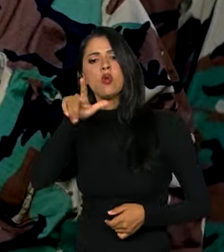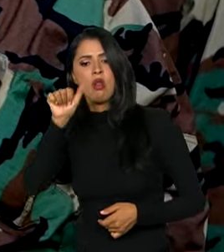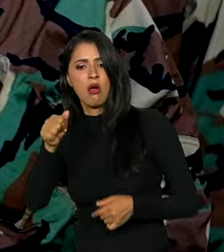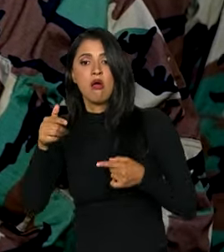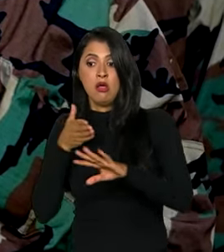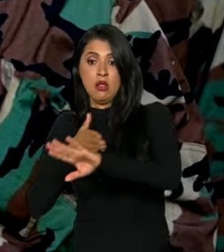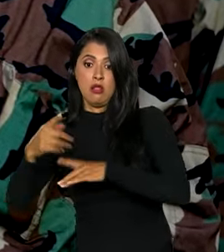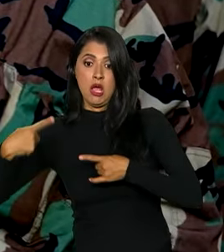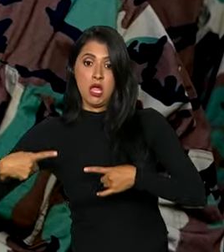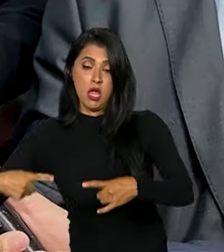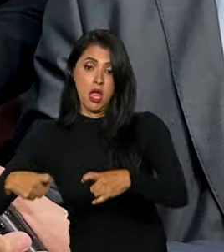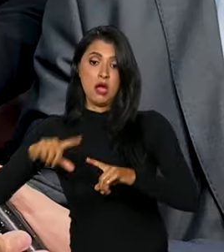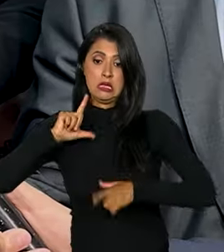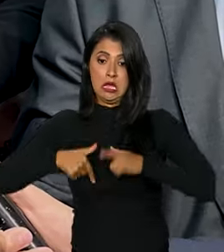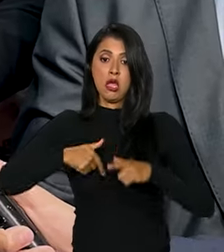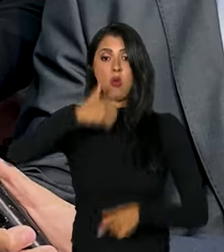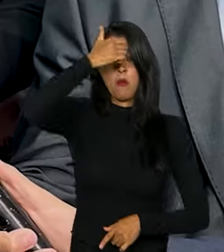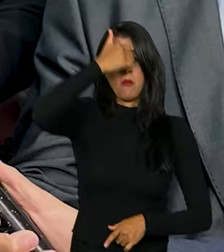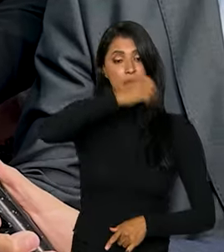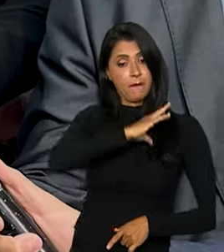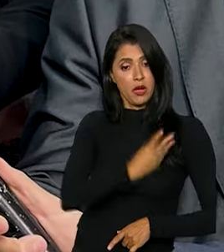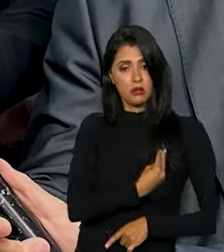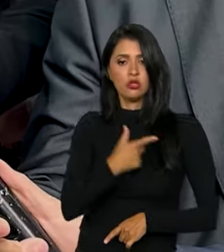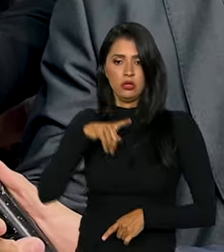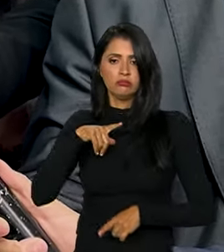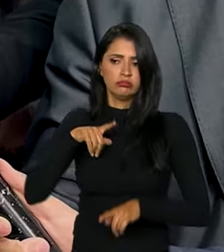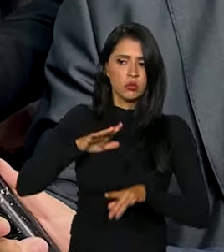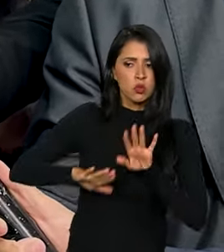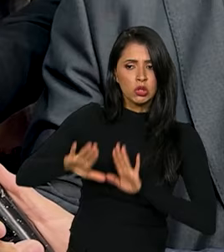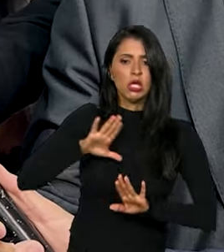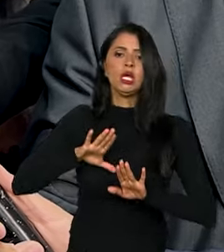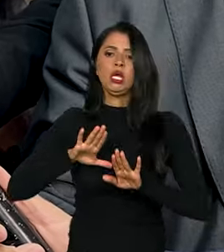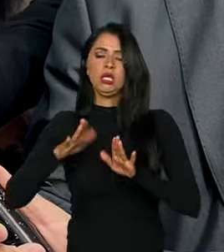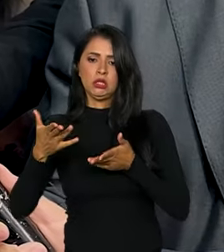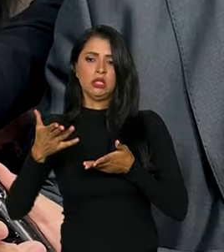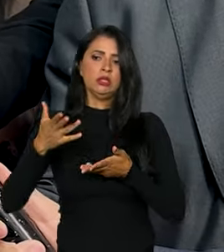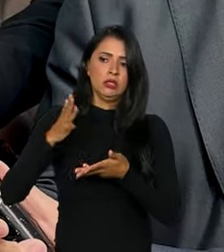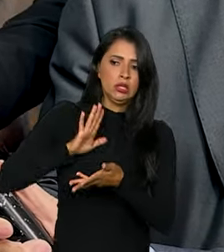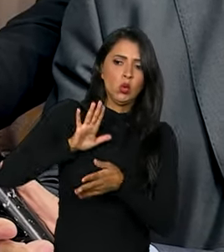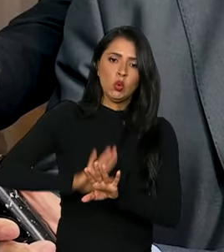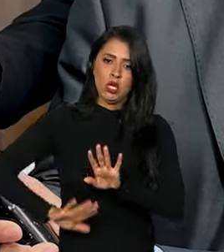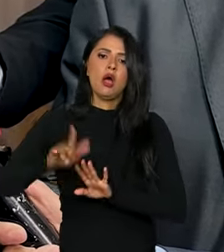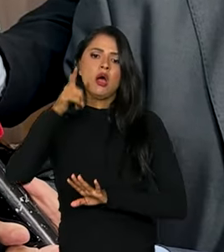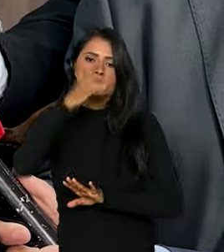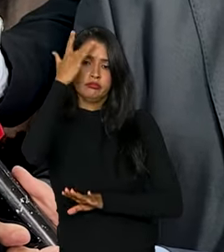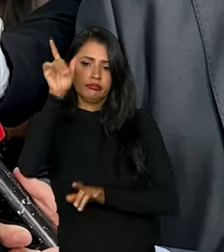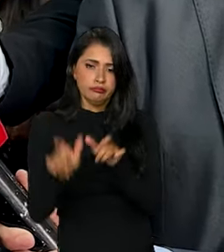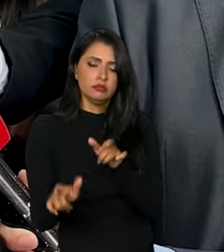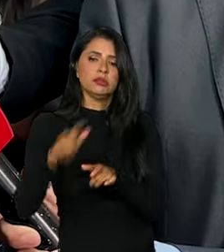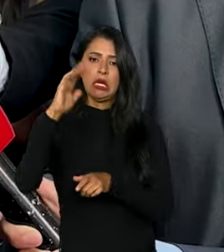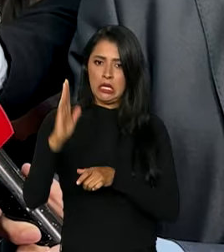entre Israel e Palestina. A prudência, a cautela, o respeito aos direitos dos cidadãos brasileiros, seja eles quem forem,